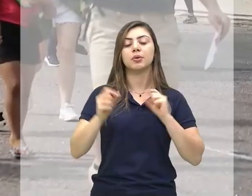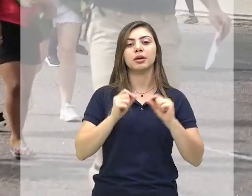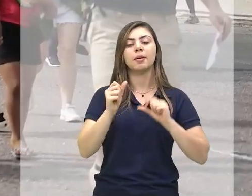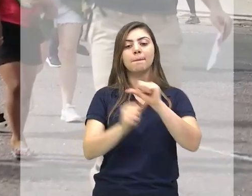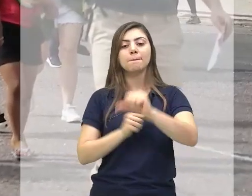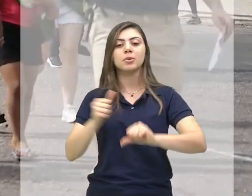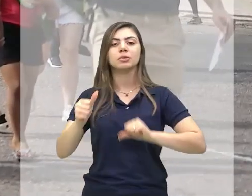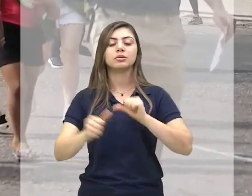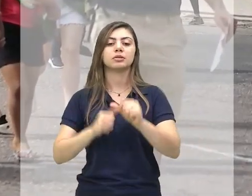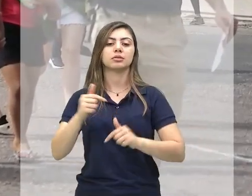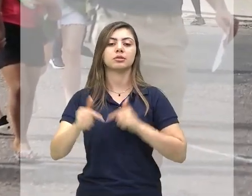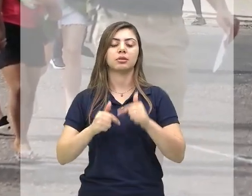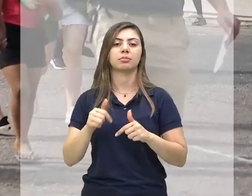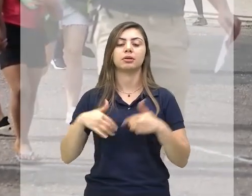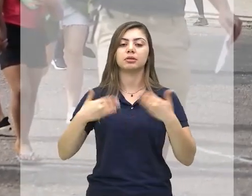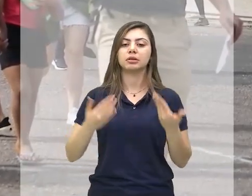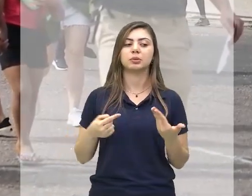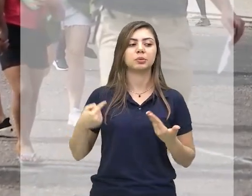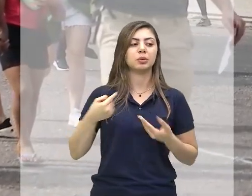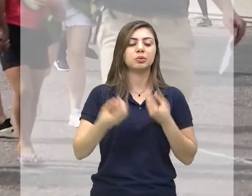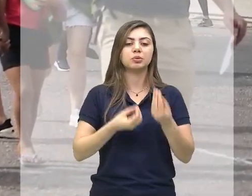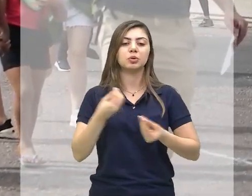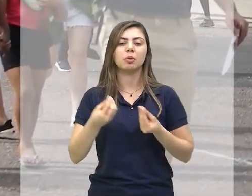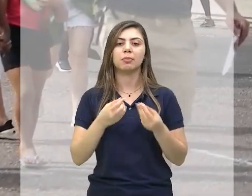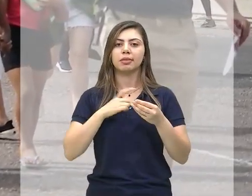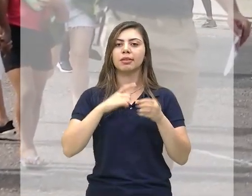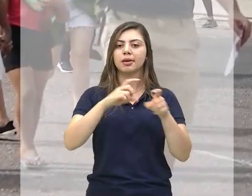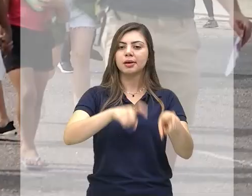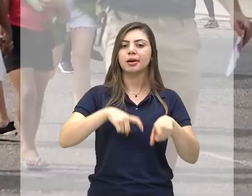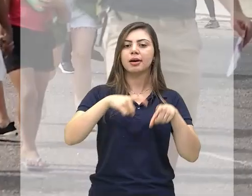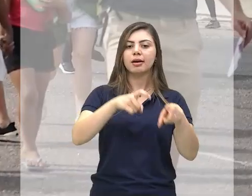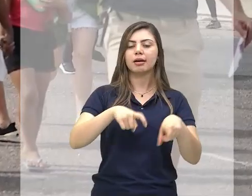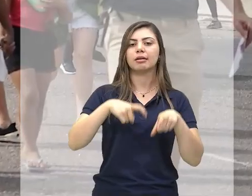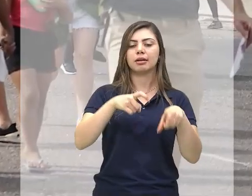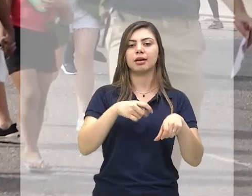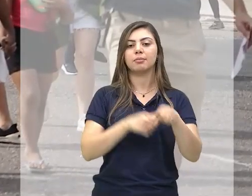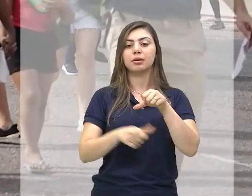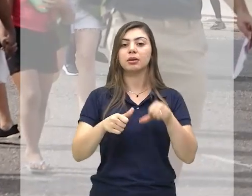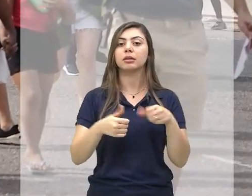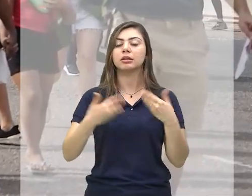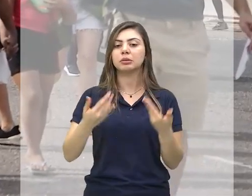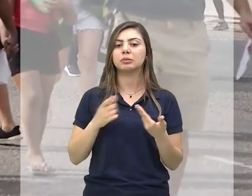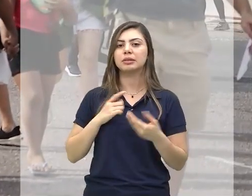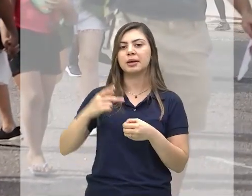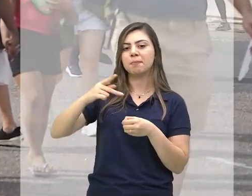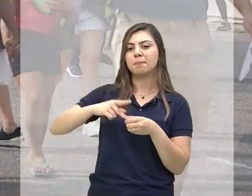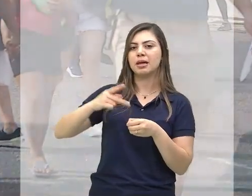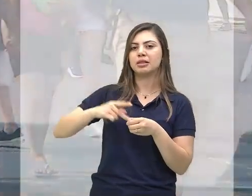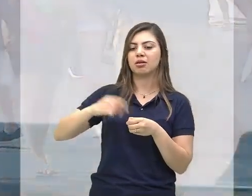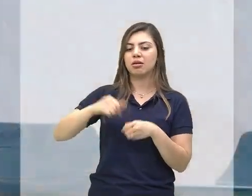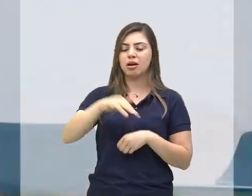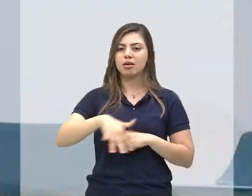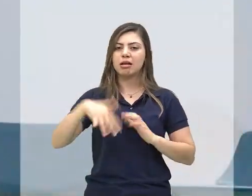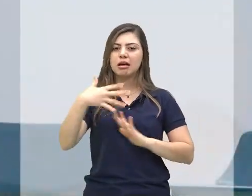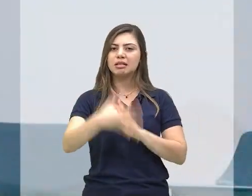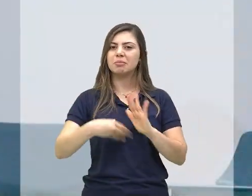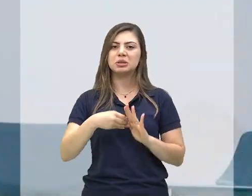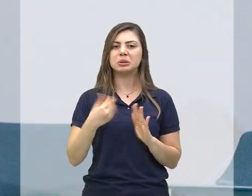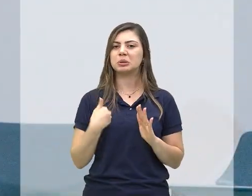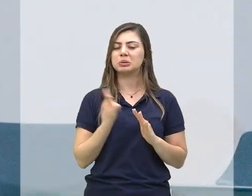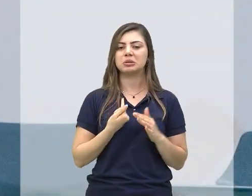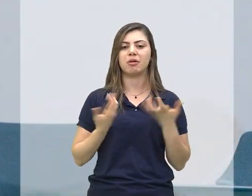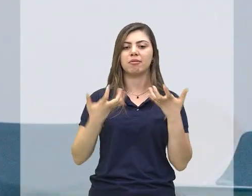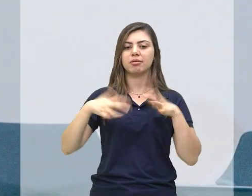e dizemos não a projetos predatórios como o petróleo na foz do Amazonas.